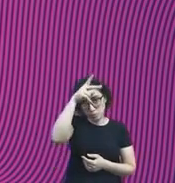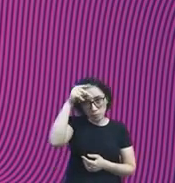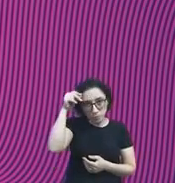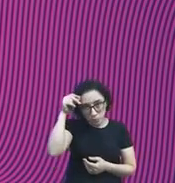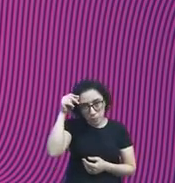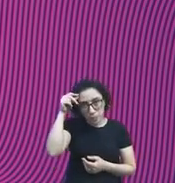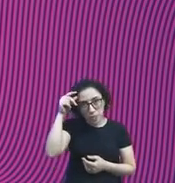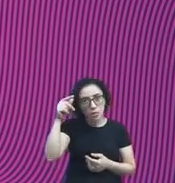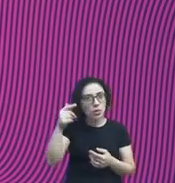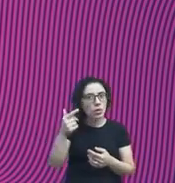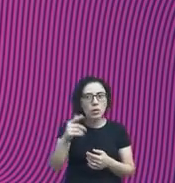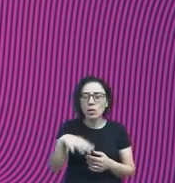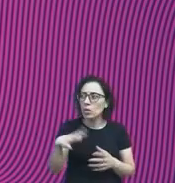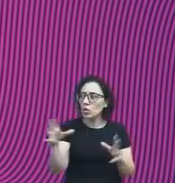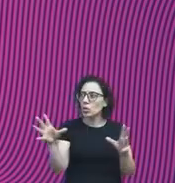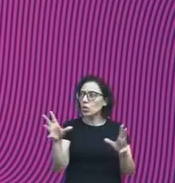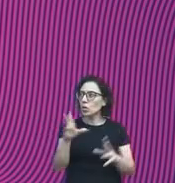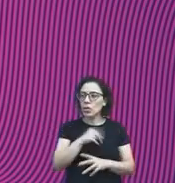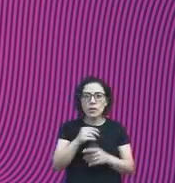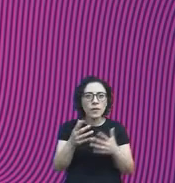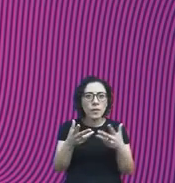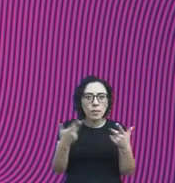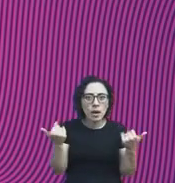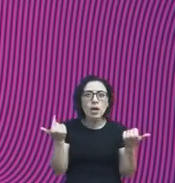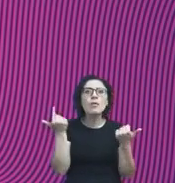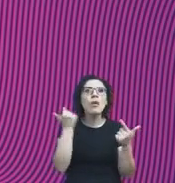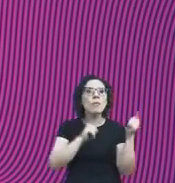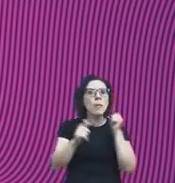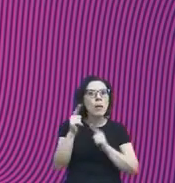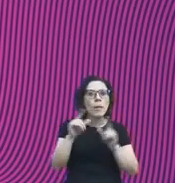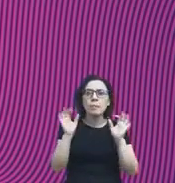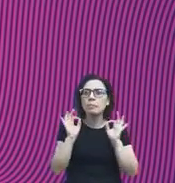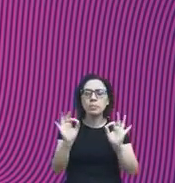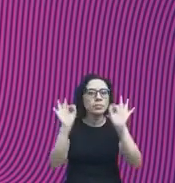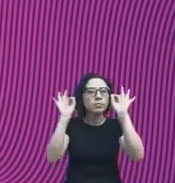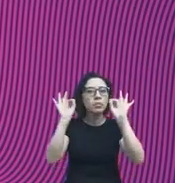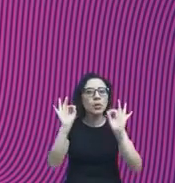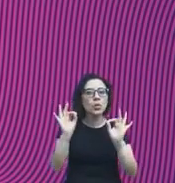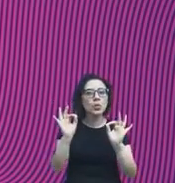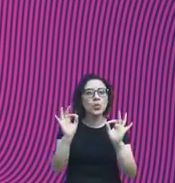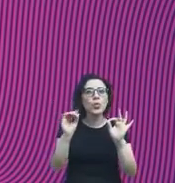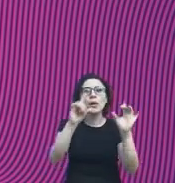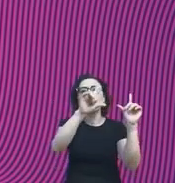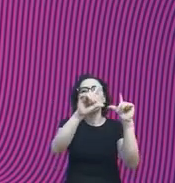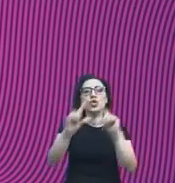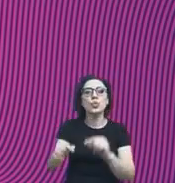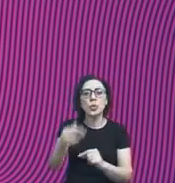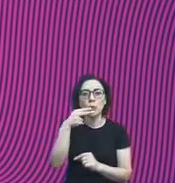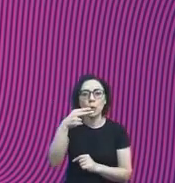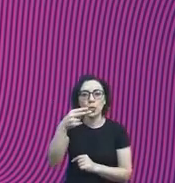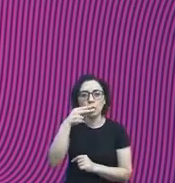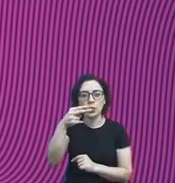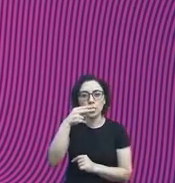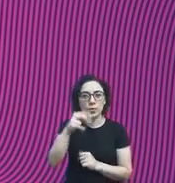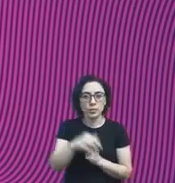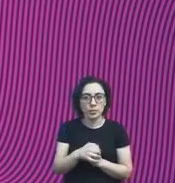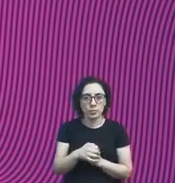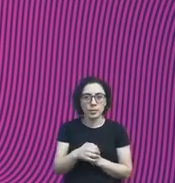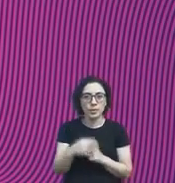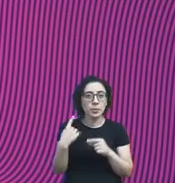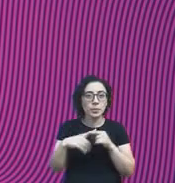um show mundial na questão do tabagismo, período do ministro Serra. Nós não temos